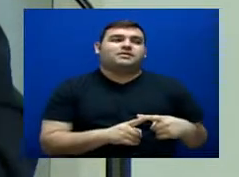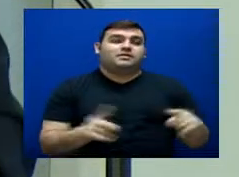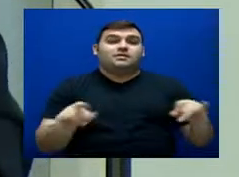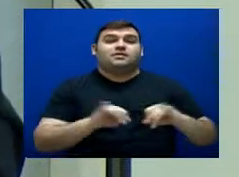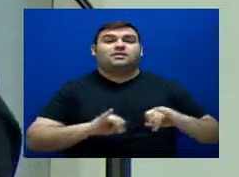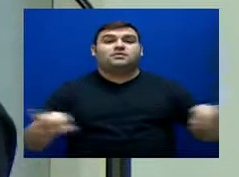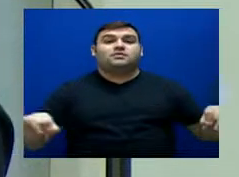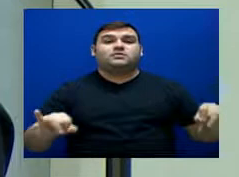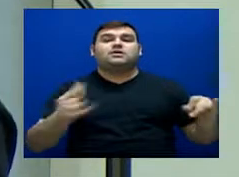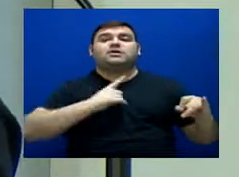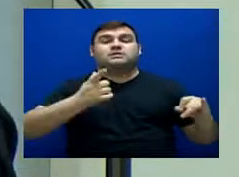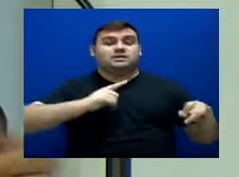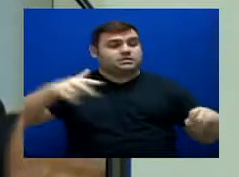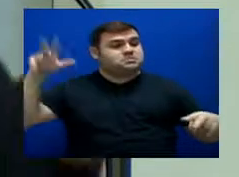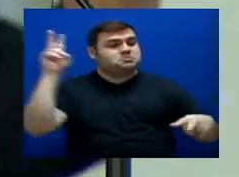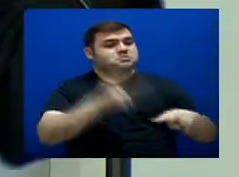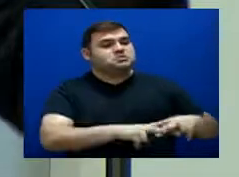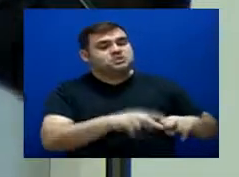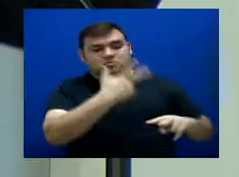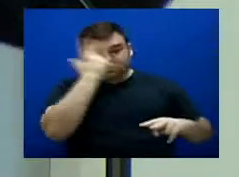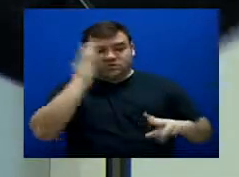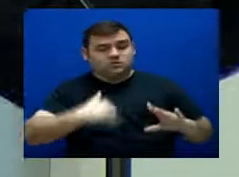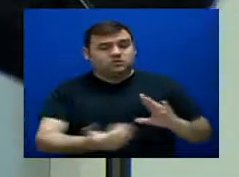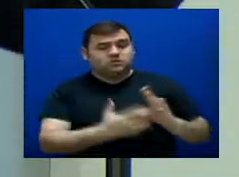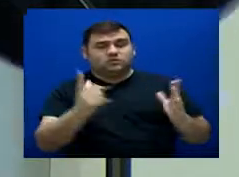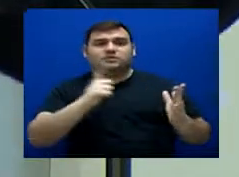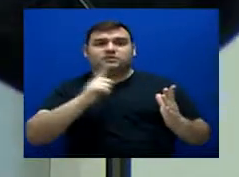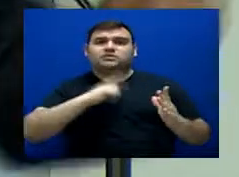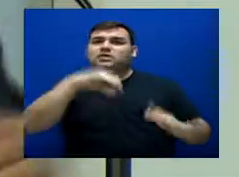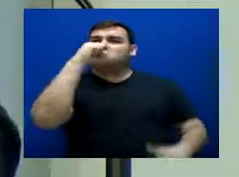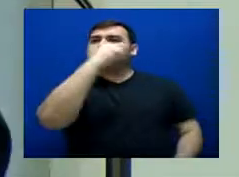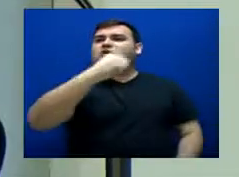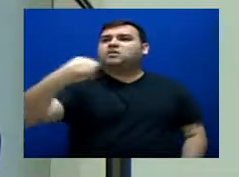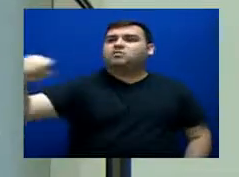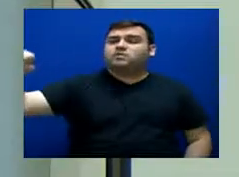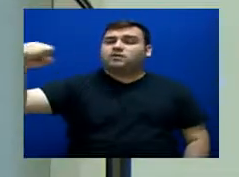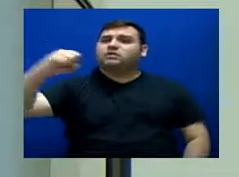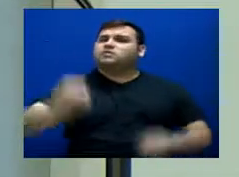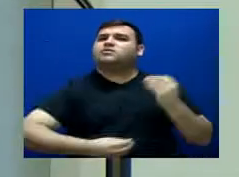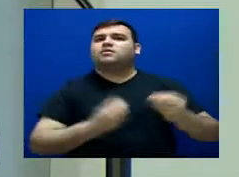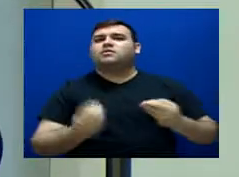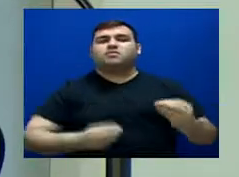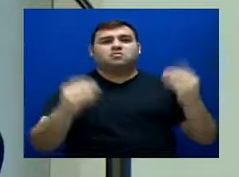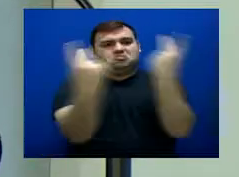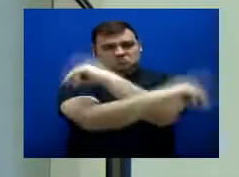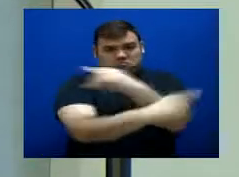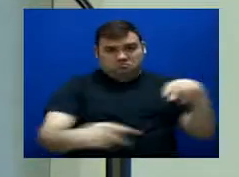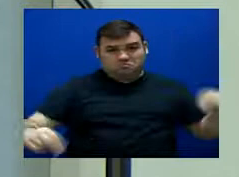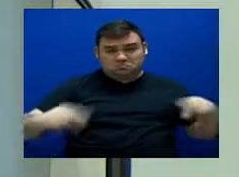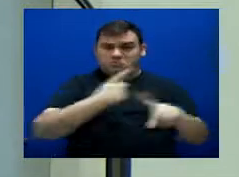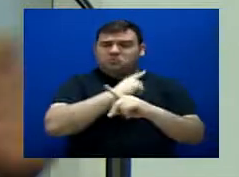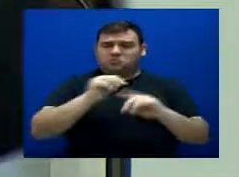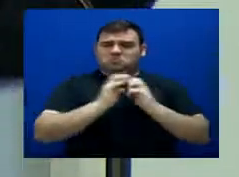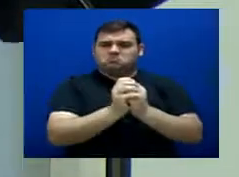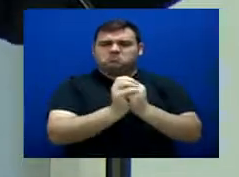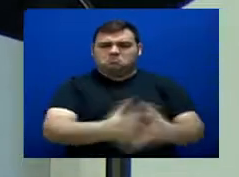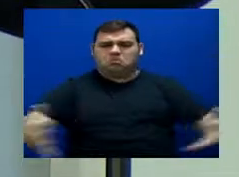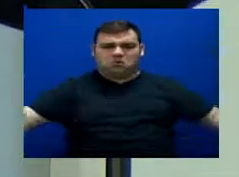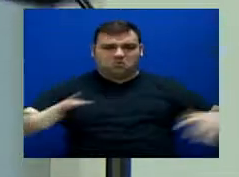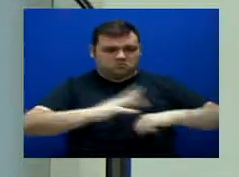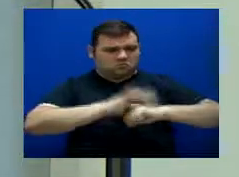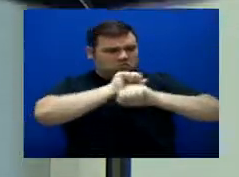declarar prisão às pessoas que cometessem homicídio através por macumbas, por tanta